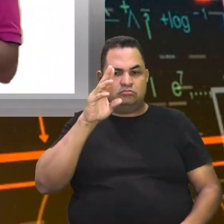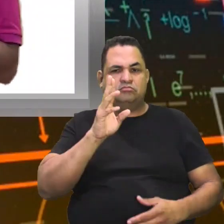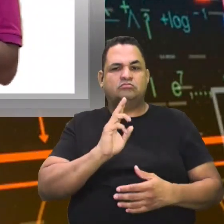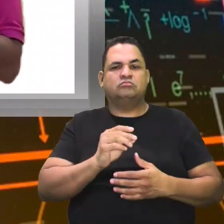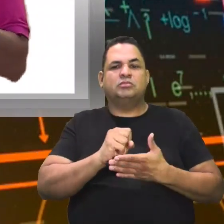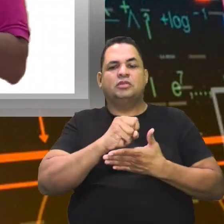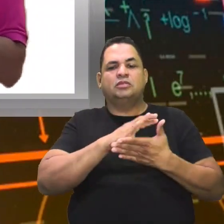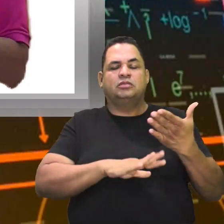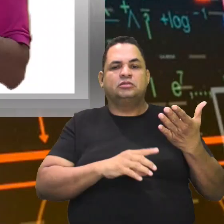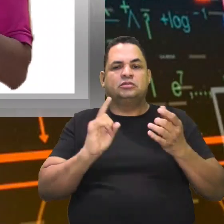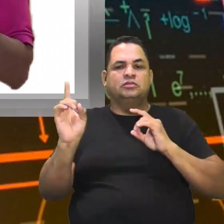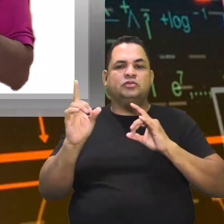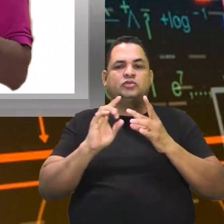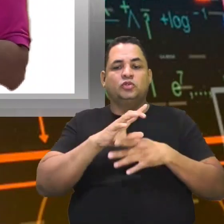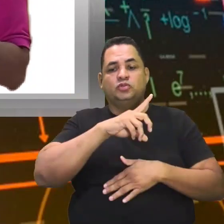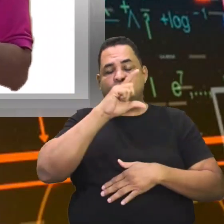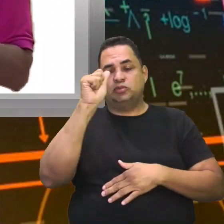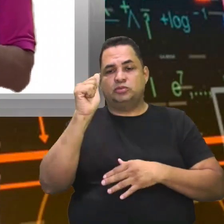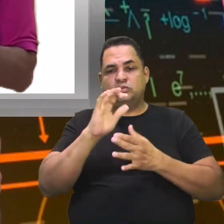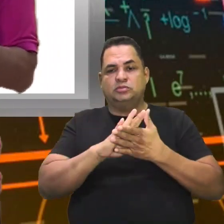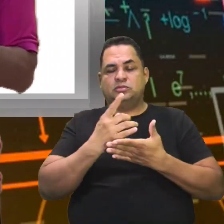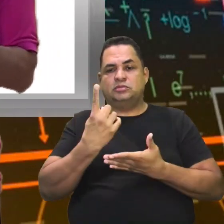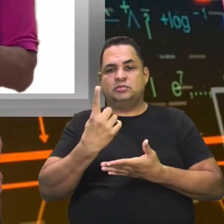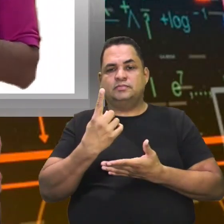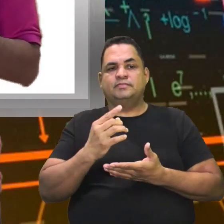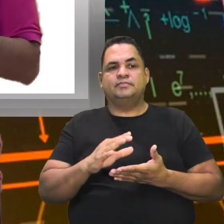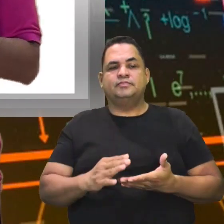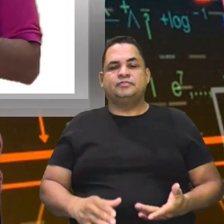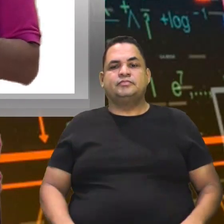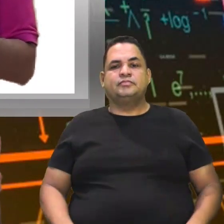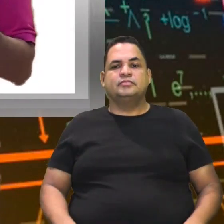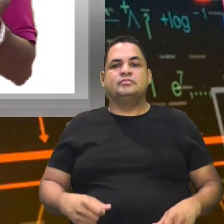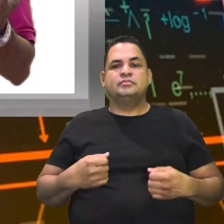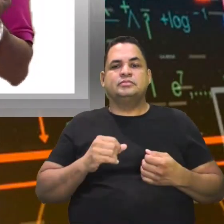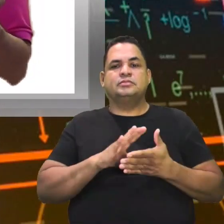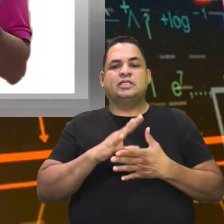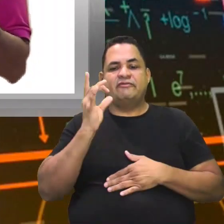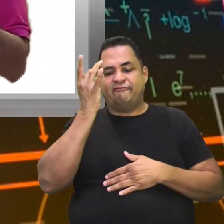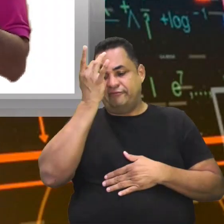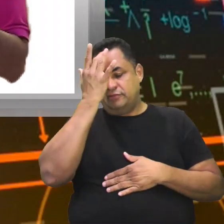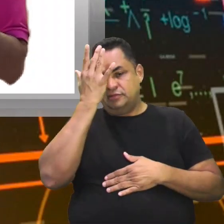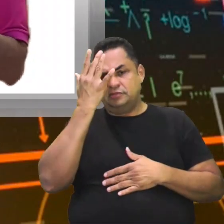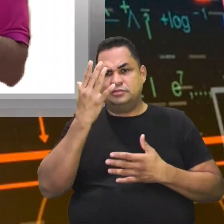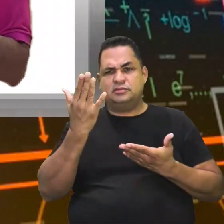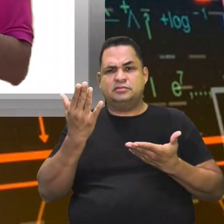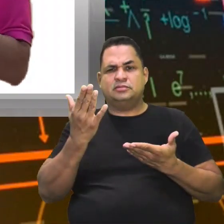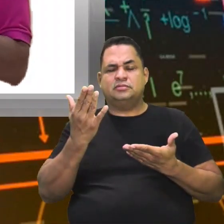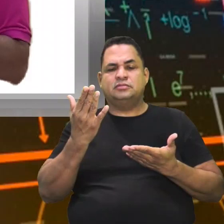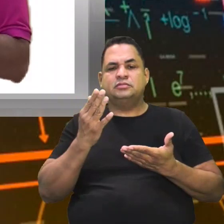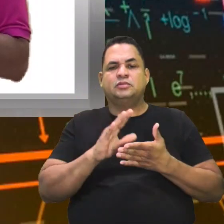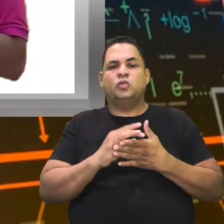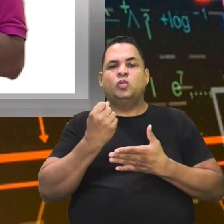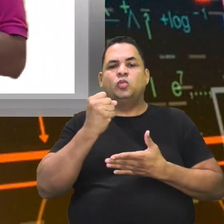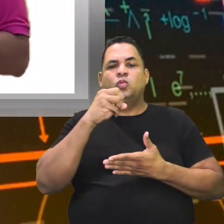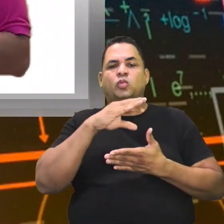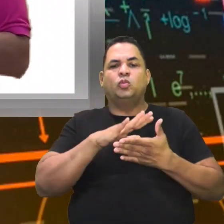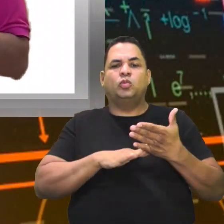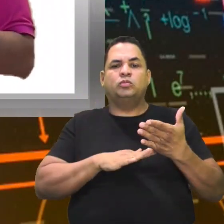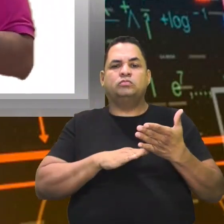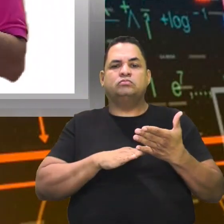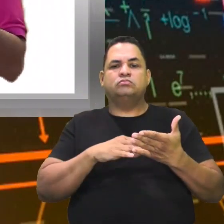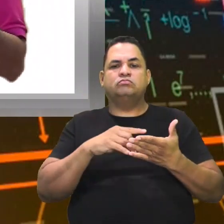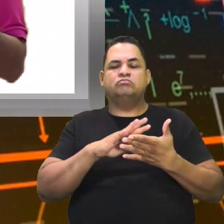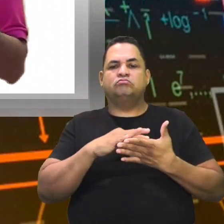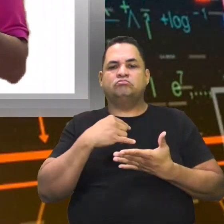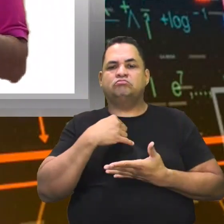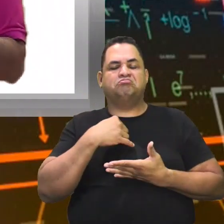é fazendo uma. Vai chegar uma hora que fazer uma questão para você é fichinha. E que uma questão só